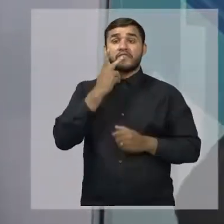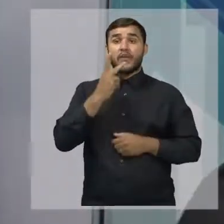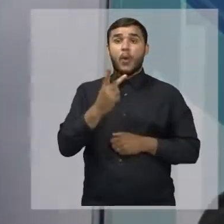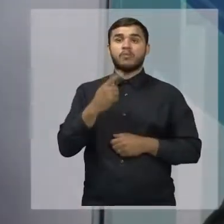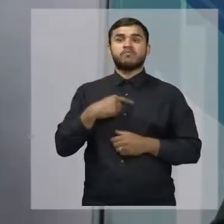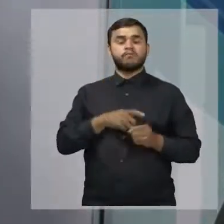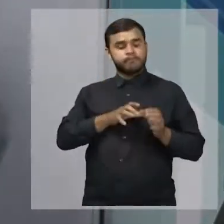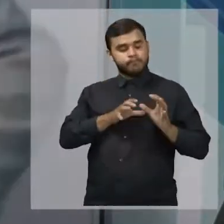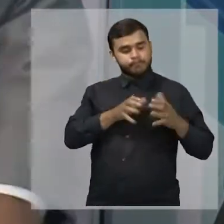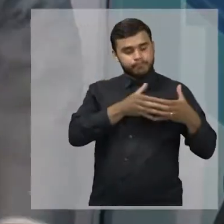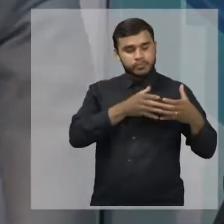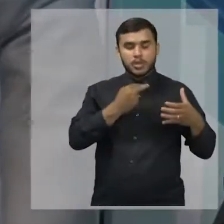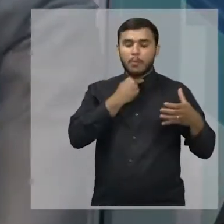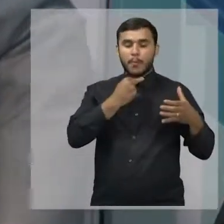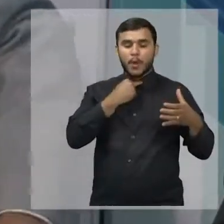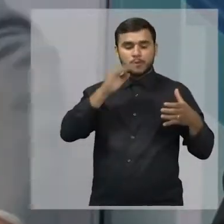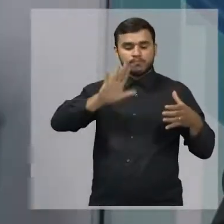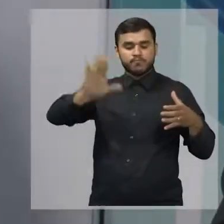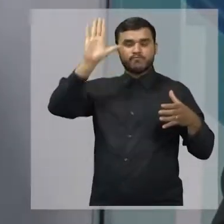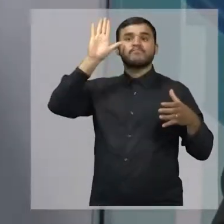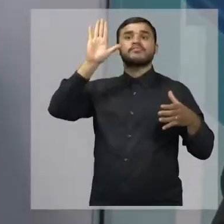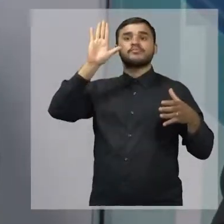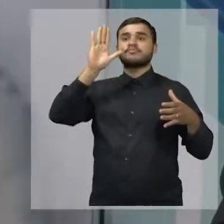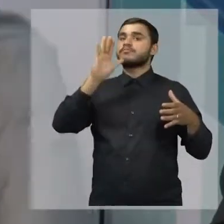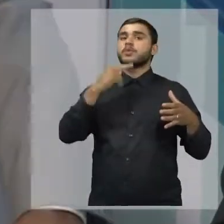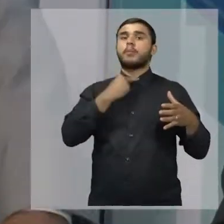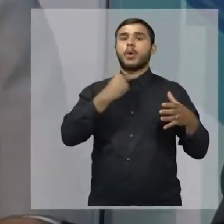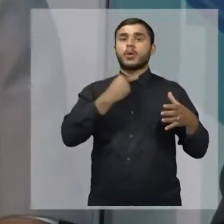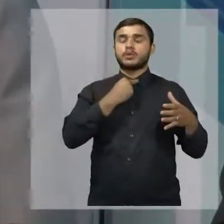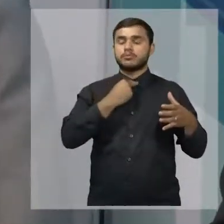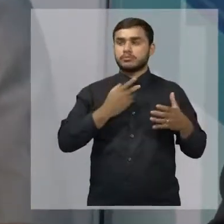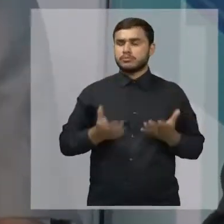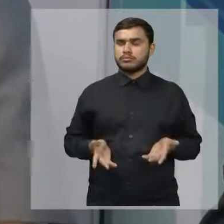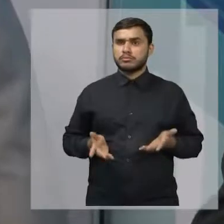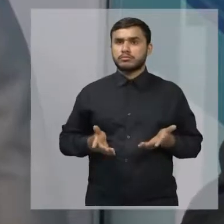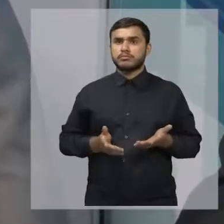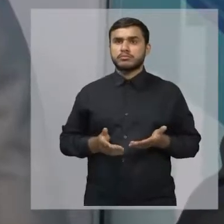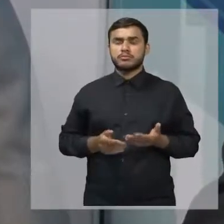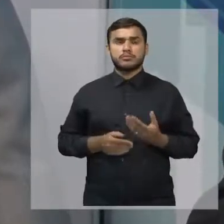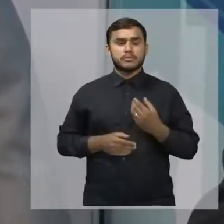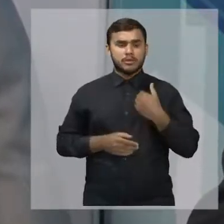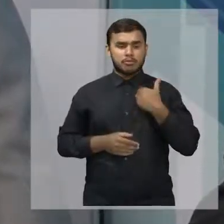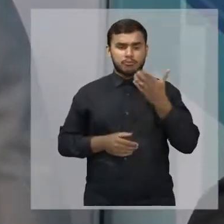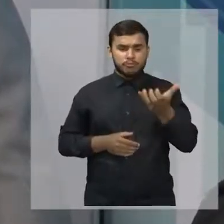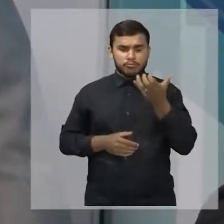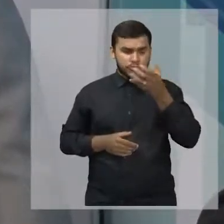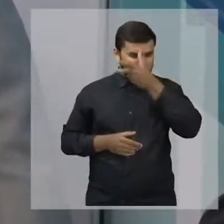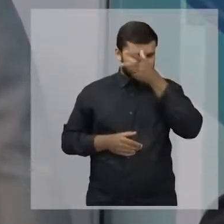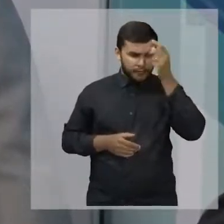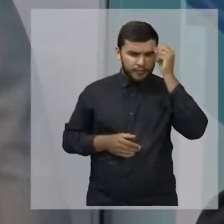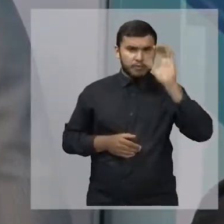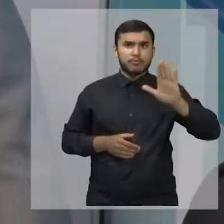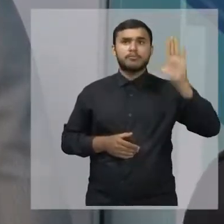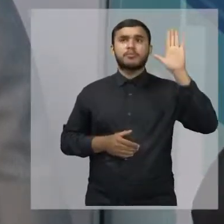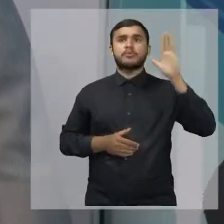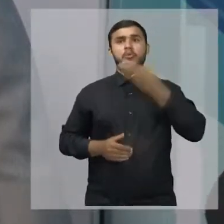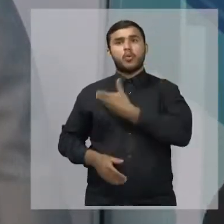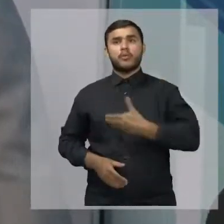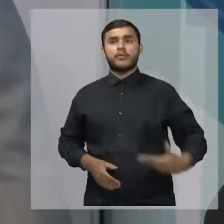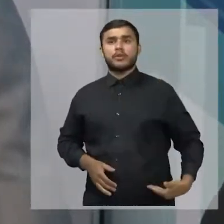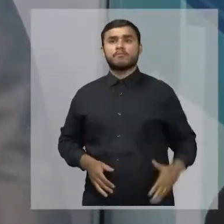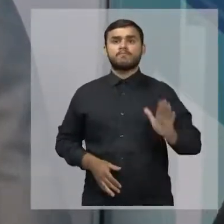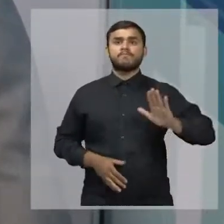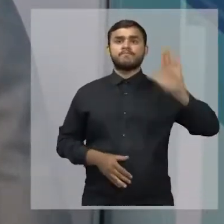que o partido tivesse um candidato. Isso estimula quem tem pretensão de ser governador, prefeito ou candidato a presidente a ter